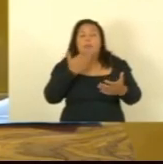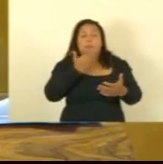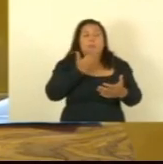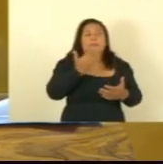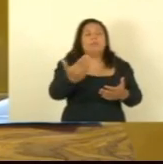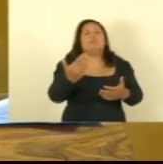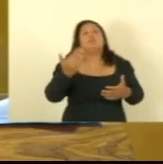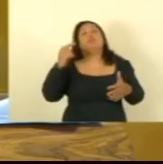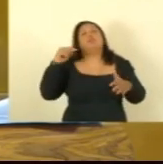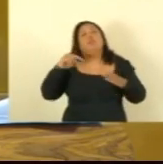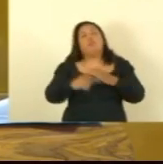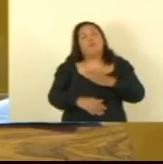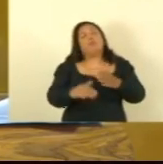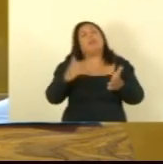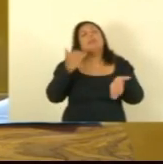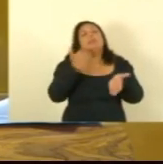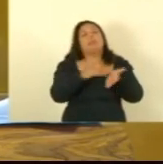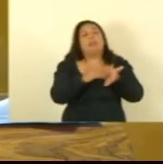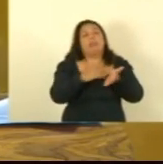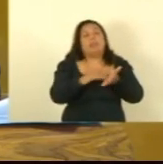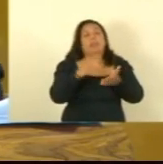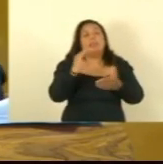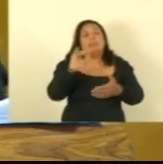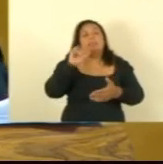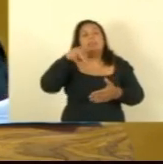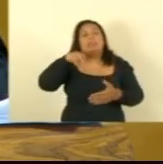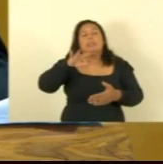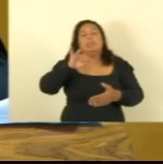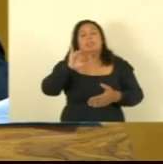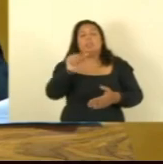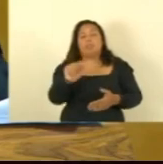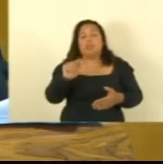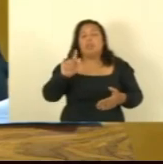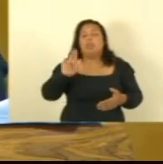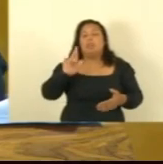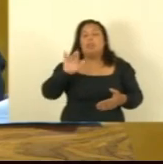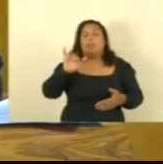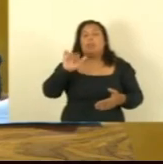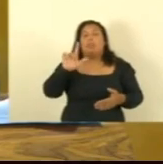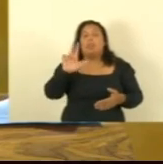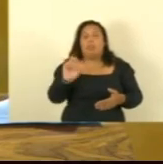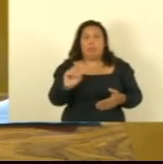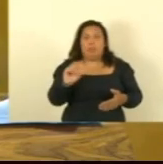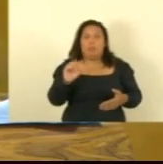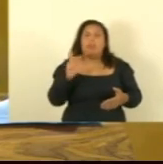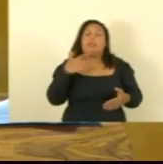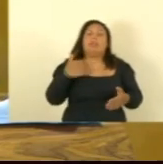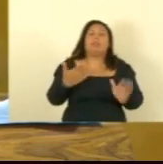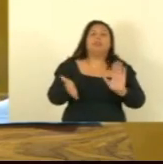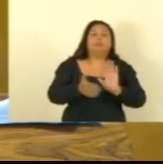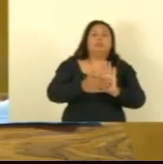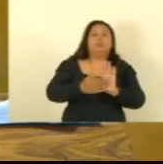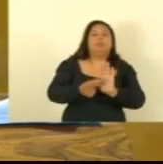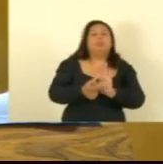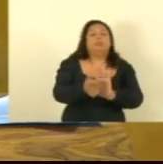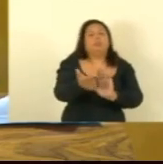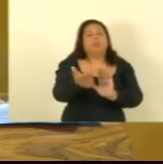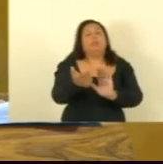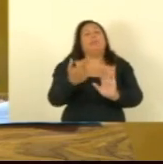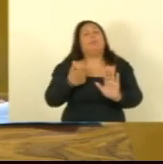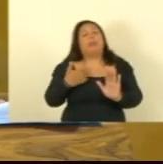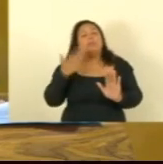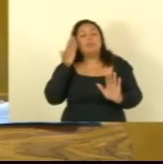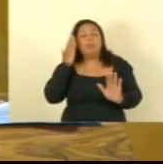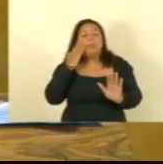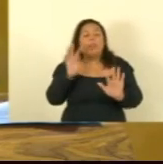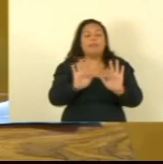apelo à secretária Cíntia Grilo, que tome providência para mapear